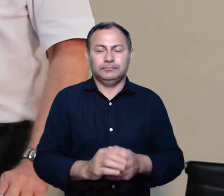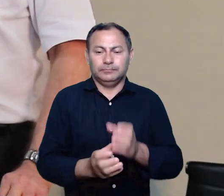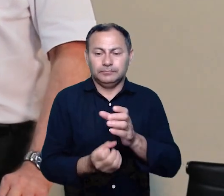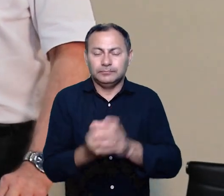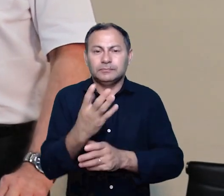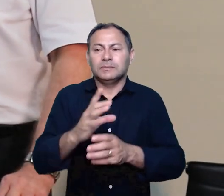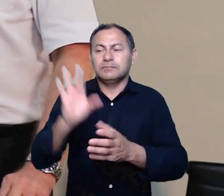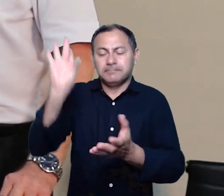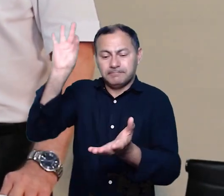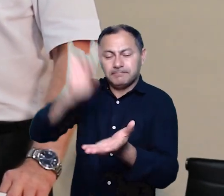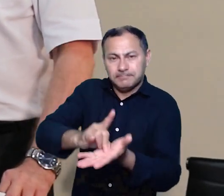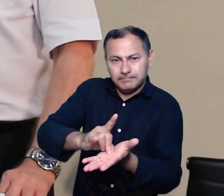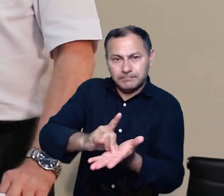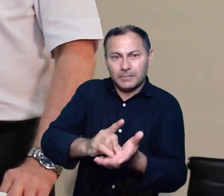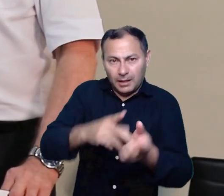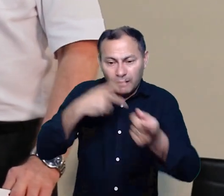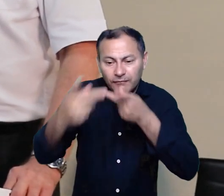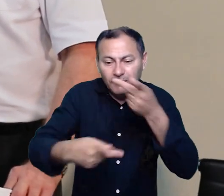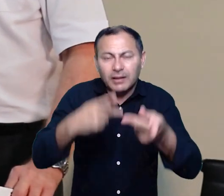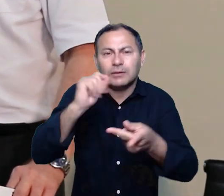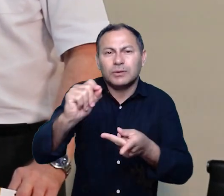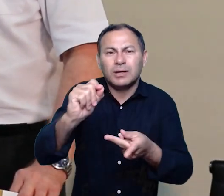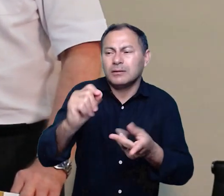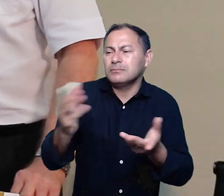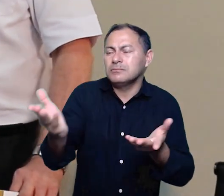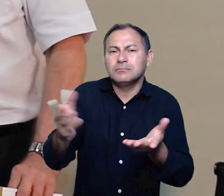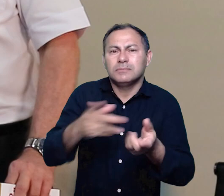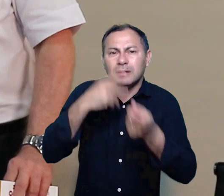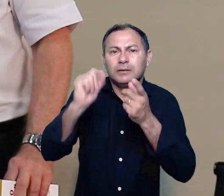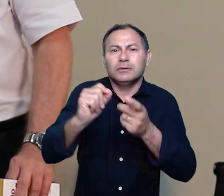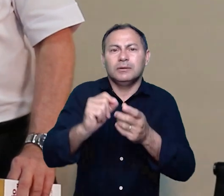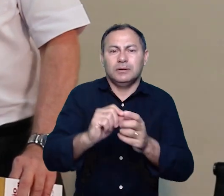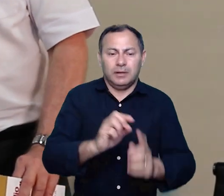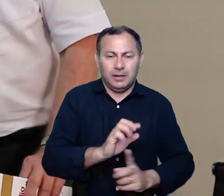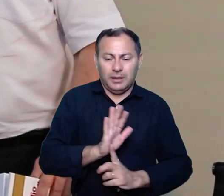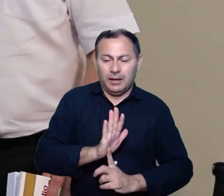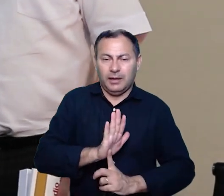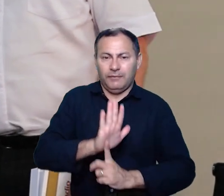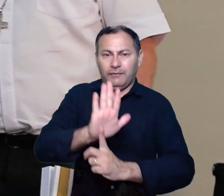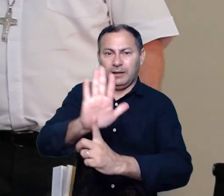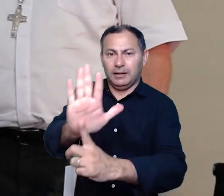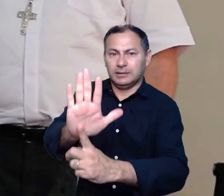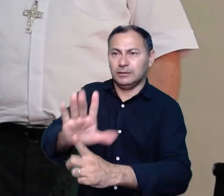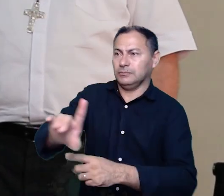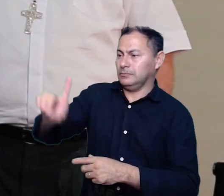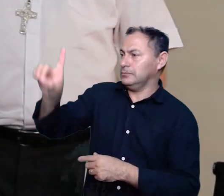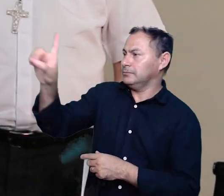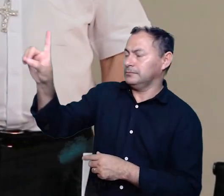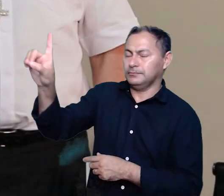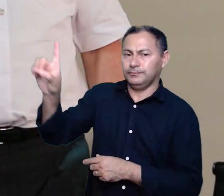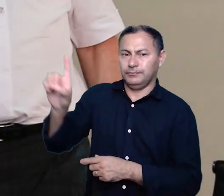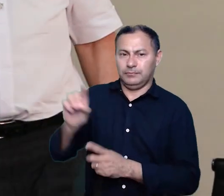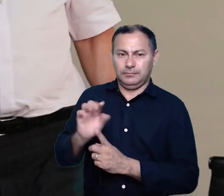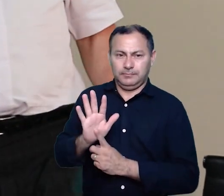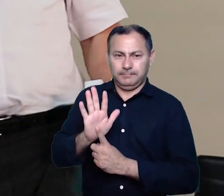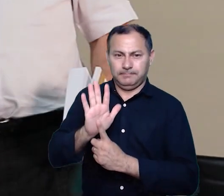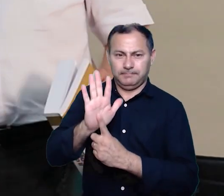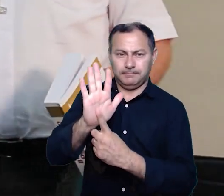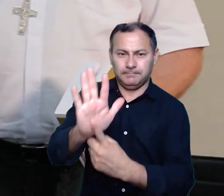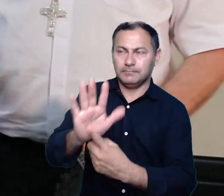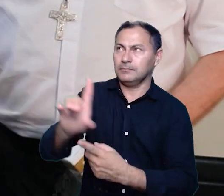E essa constituição dogmática está a falar do quê? Revelação divina.